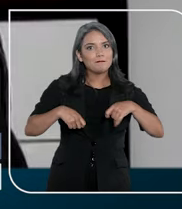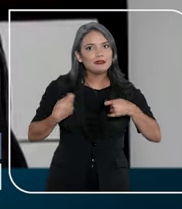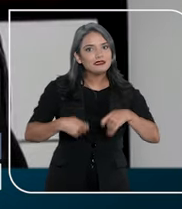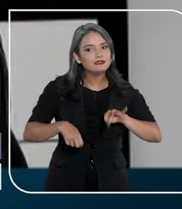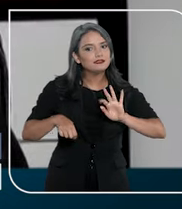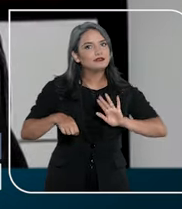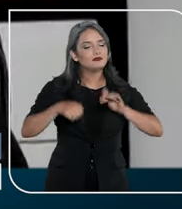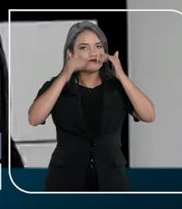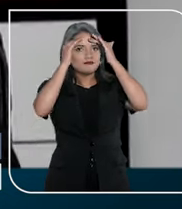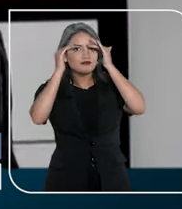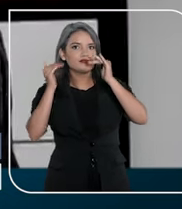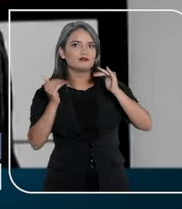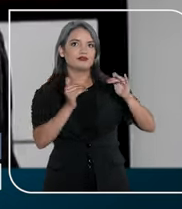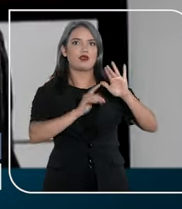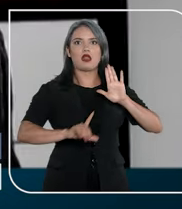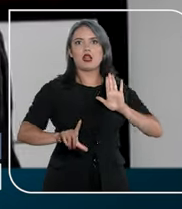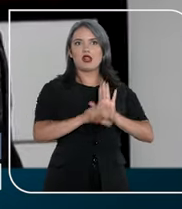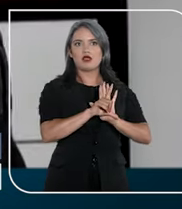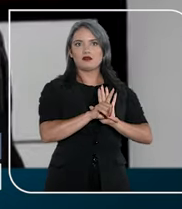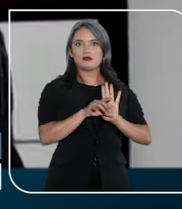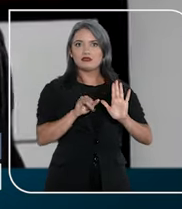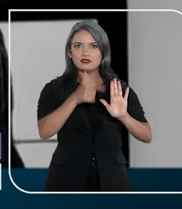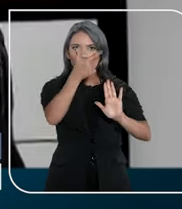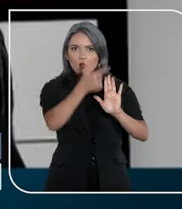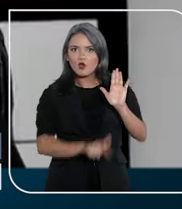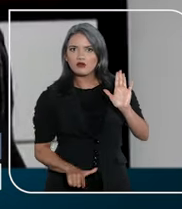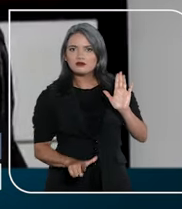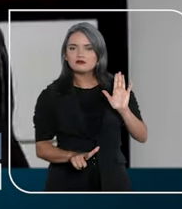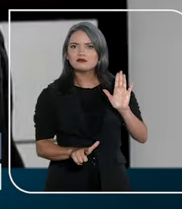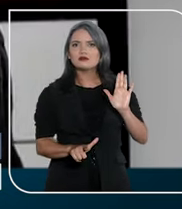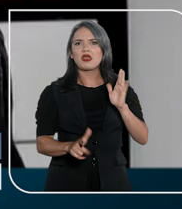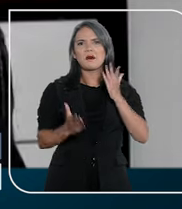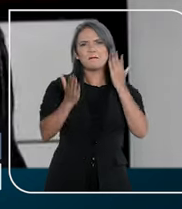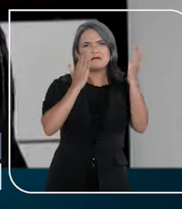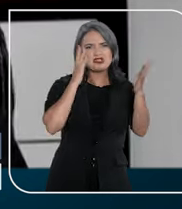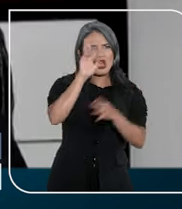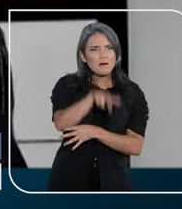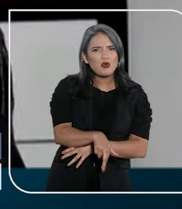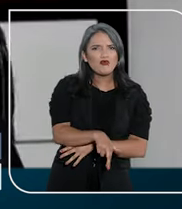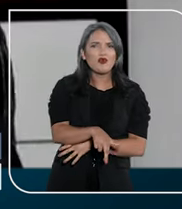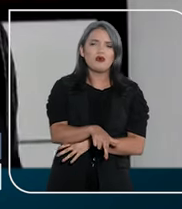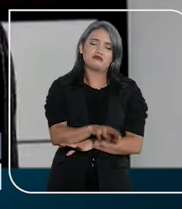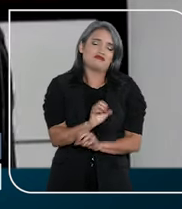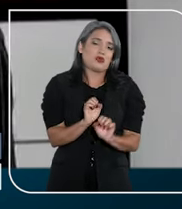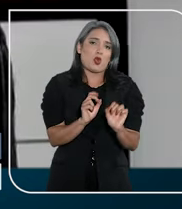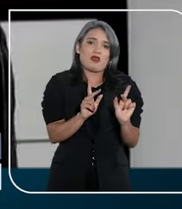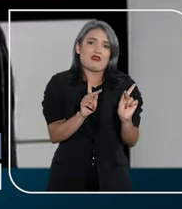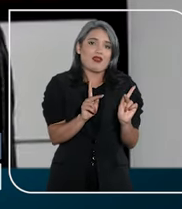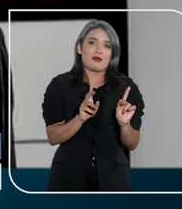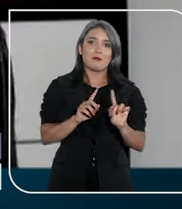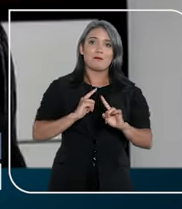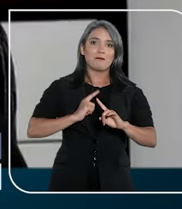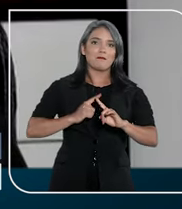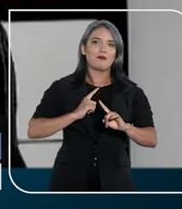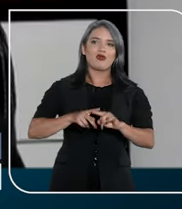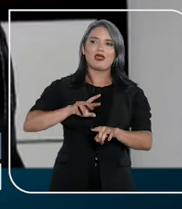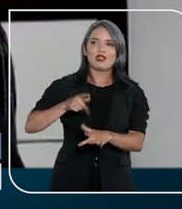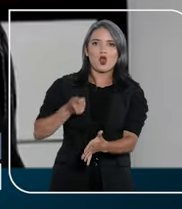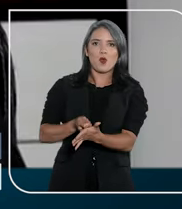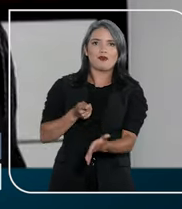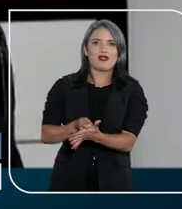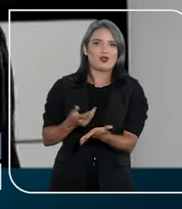legalidade. Não tem lei? Reprovou no exame psicológico? O exame não é obrigatório, não é requisito de acesso ao cargo. Não